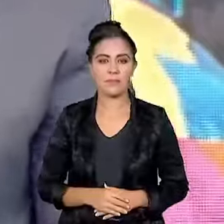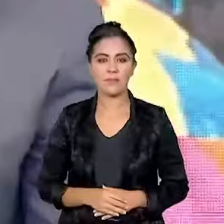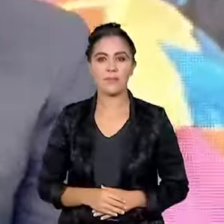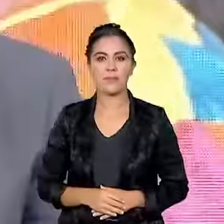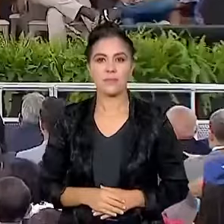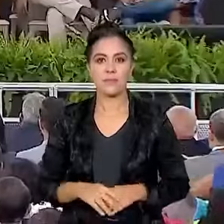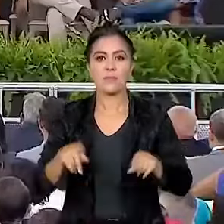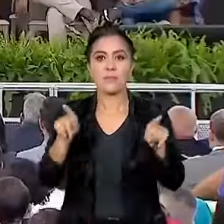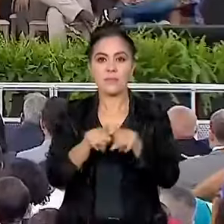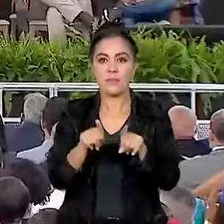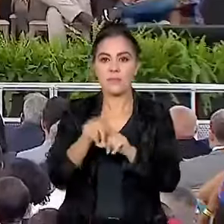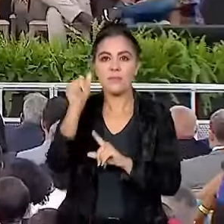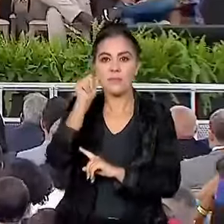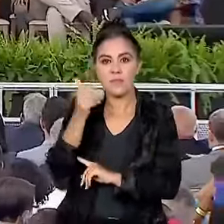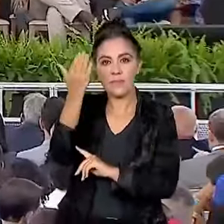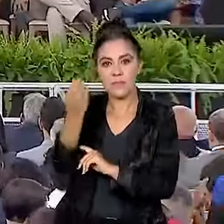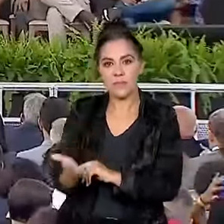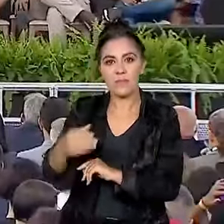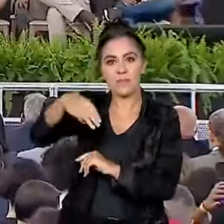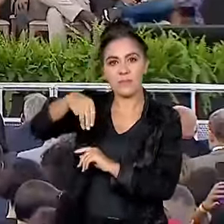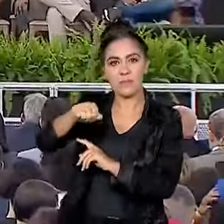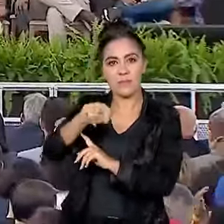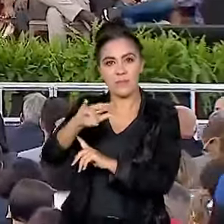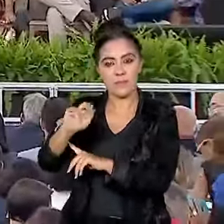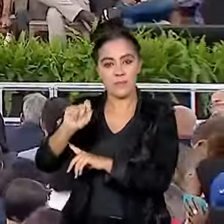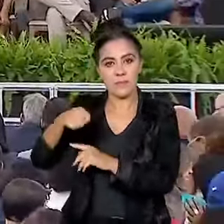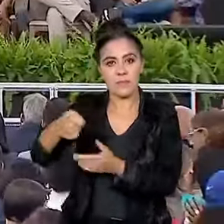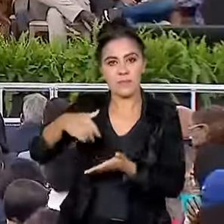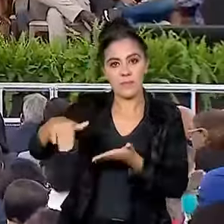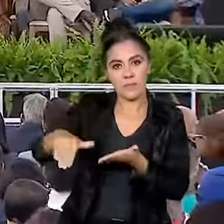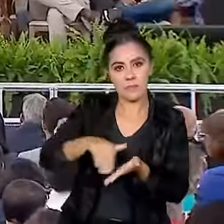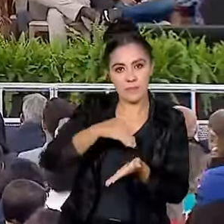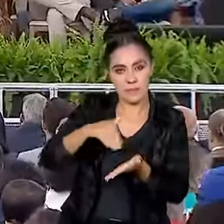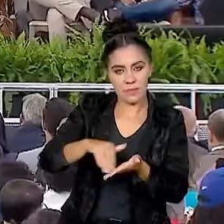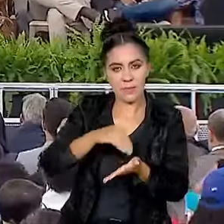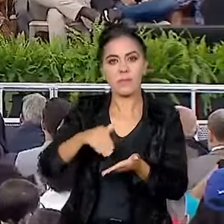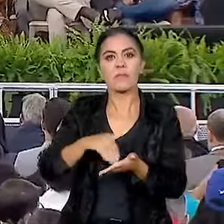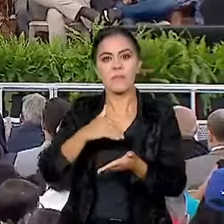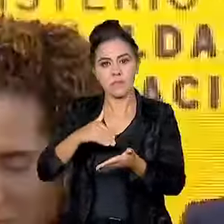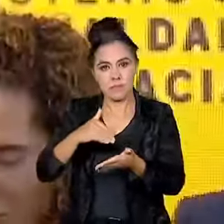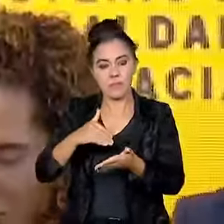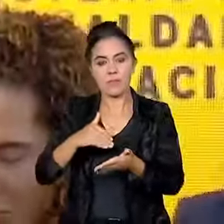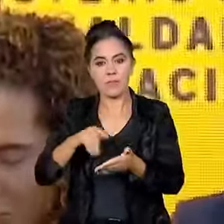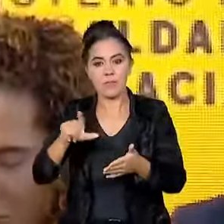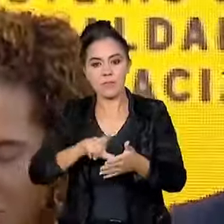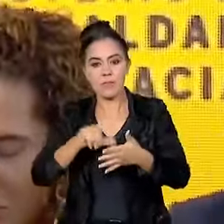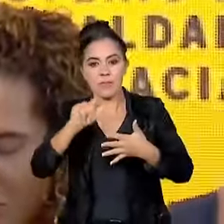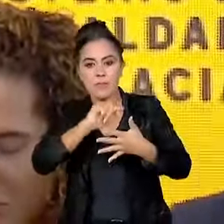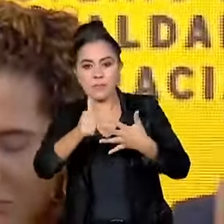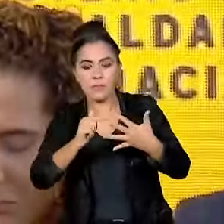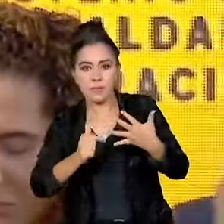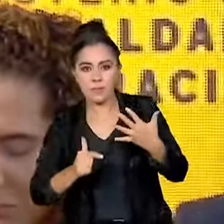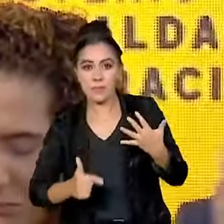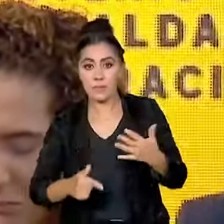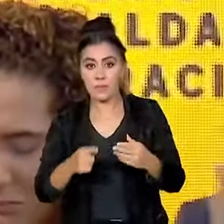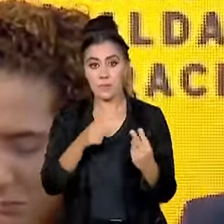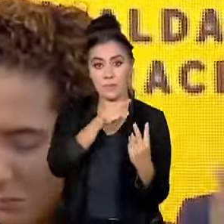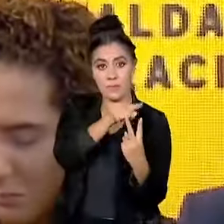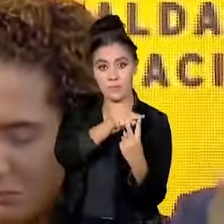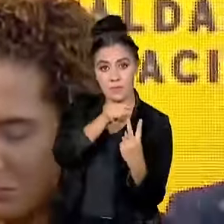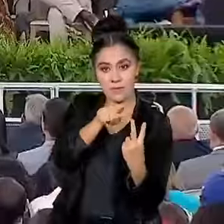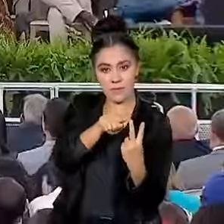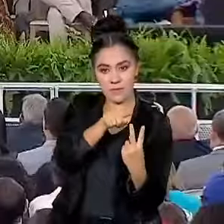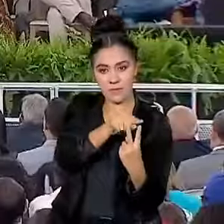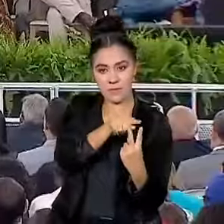E Márcia Lima, que é secretária de Política de Ações Afirmativas do MIR. Essas duas pessoas